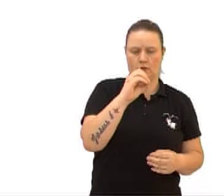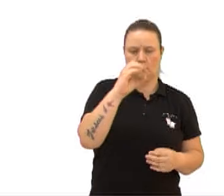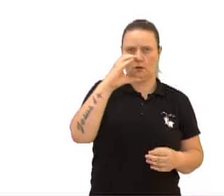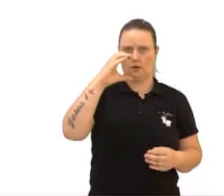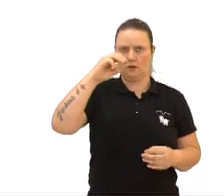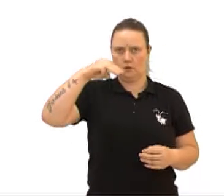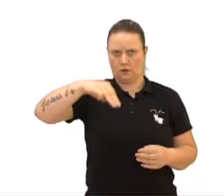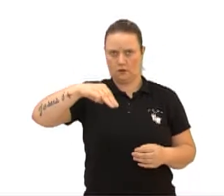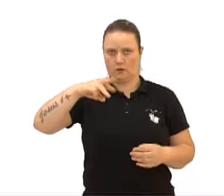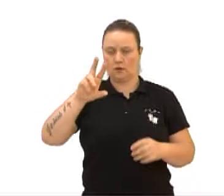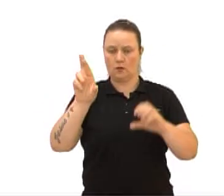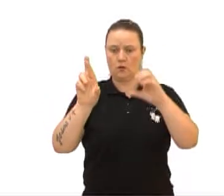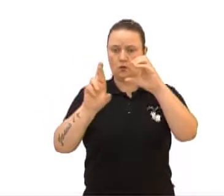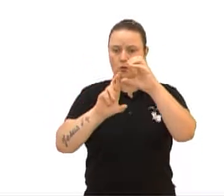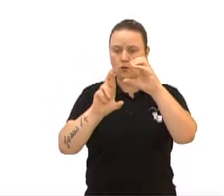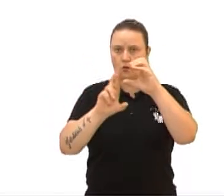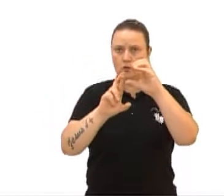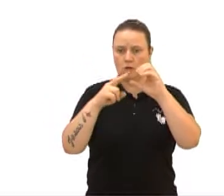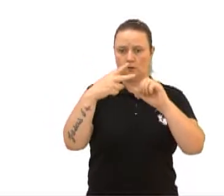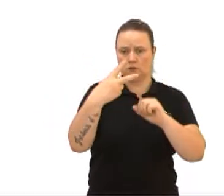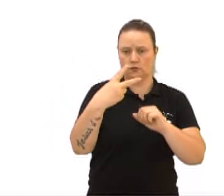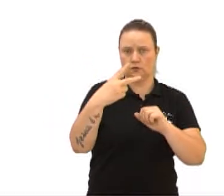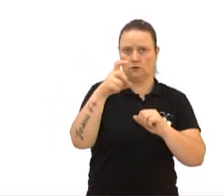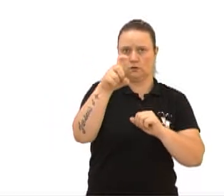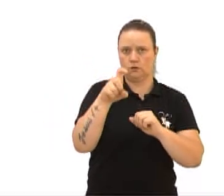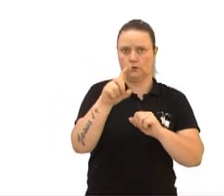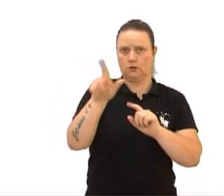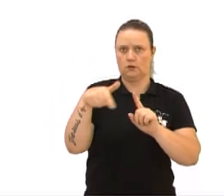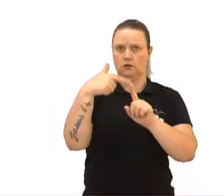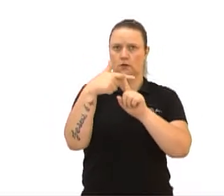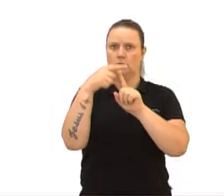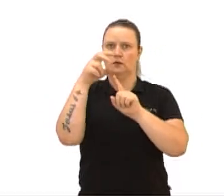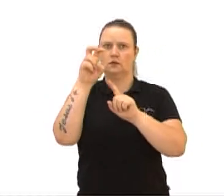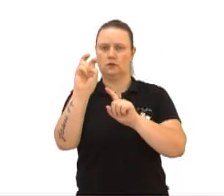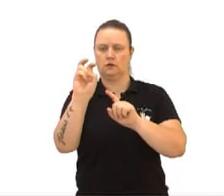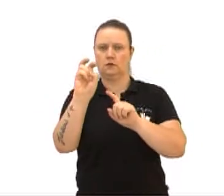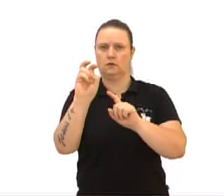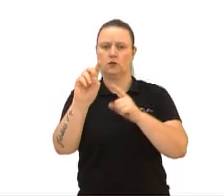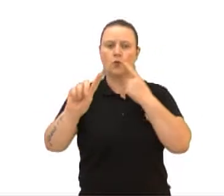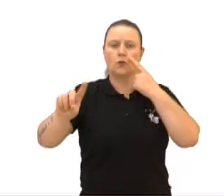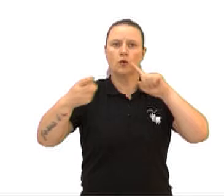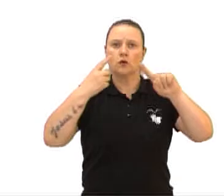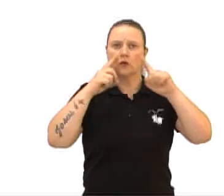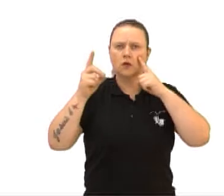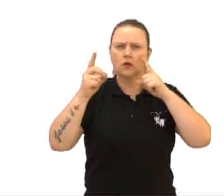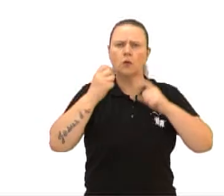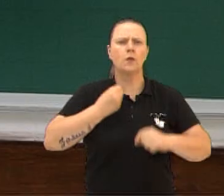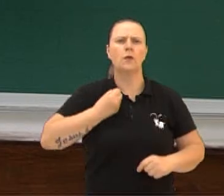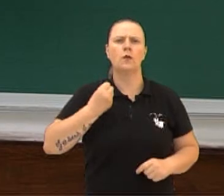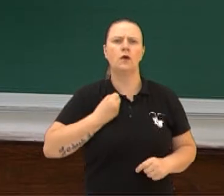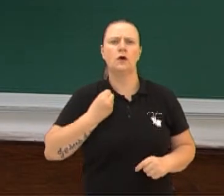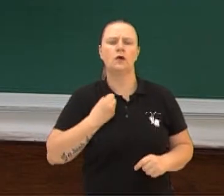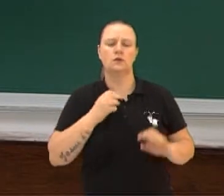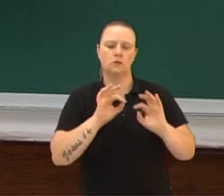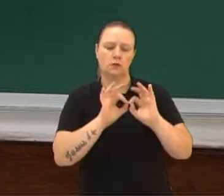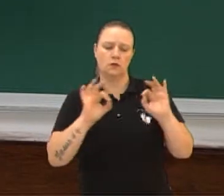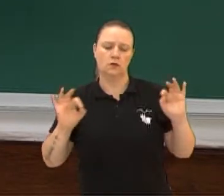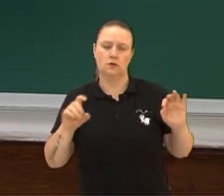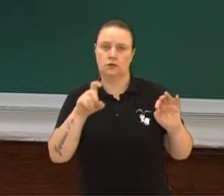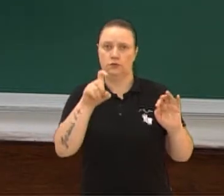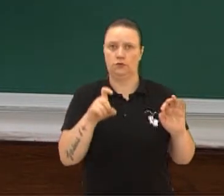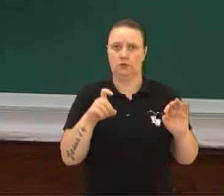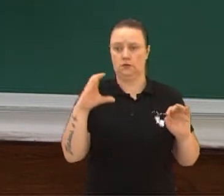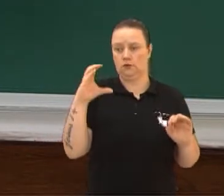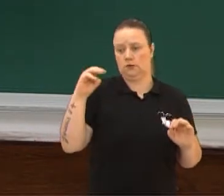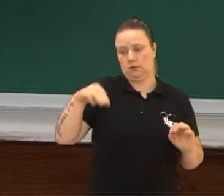seu raio, 2x mais 5. Descubra a medida x em centímetros. Tá? Então, com as